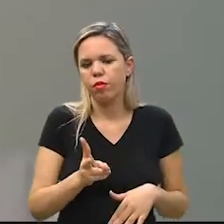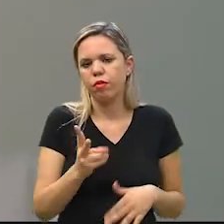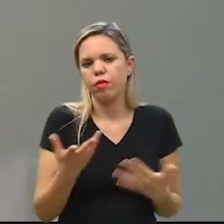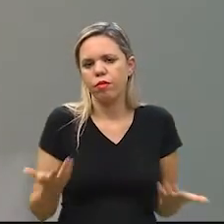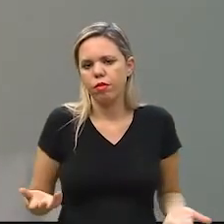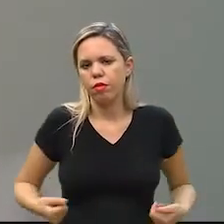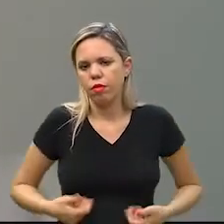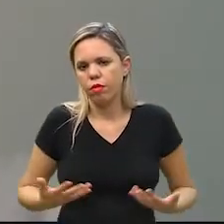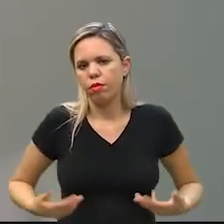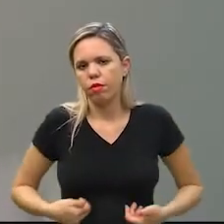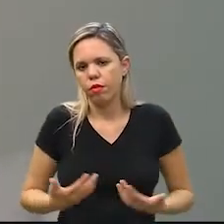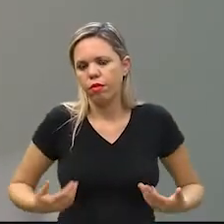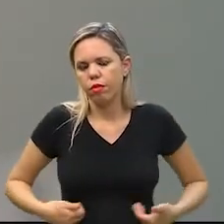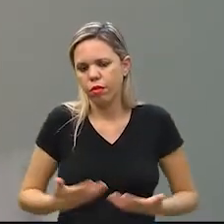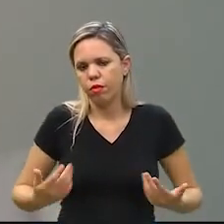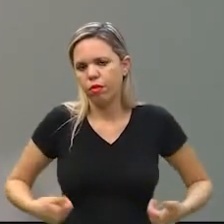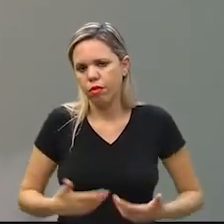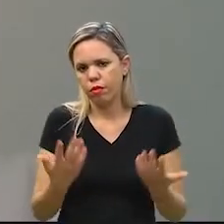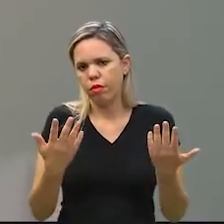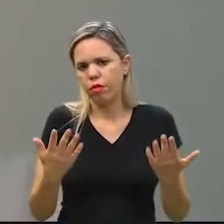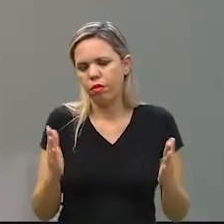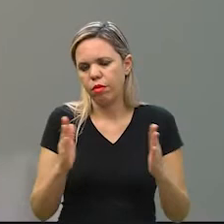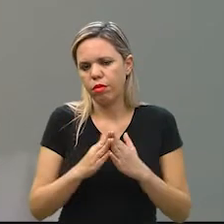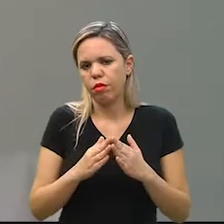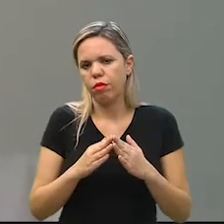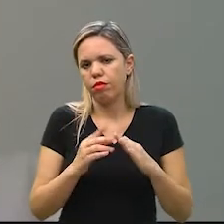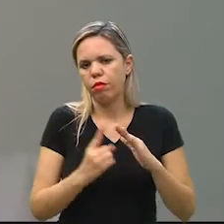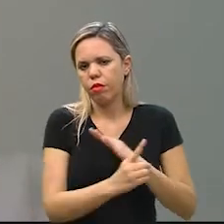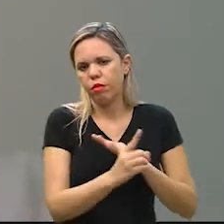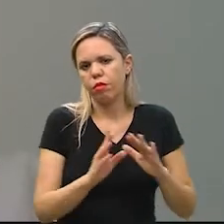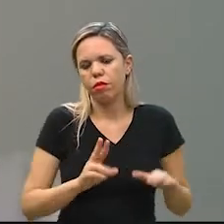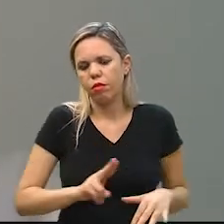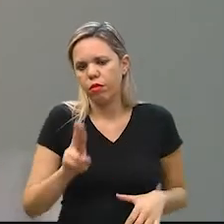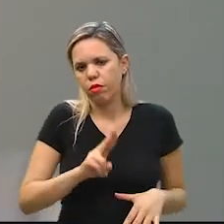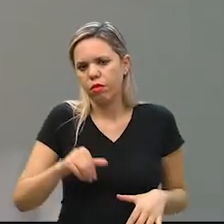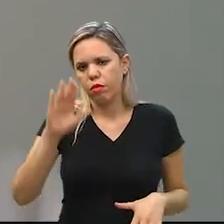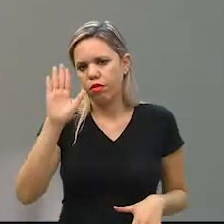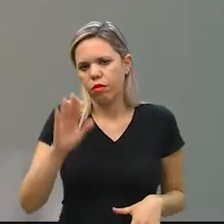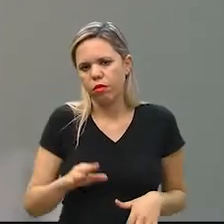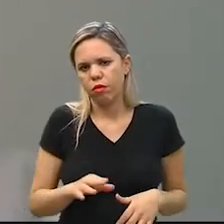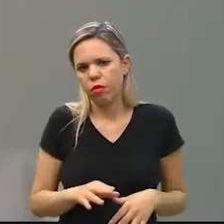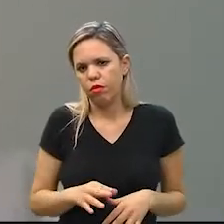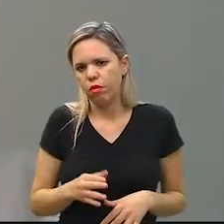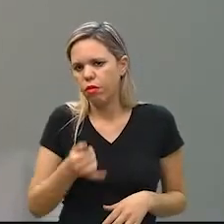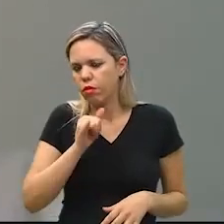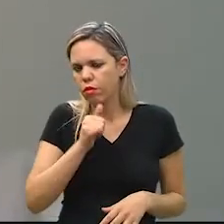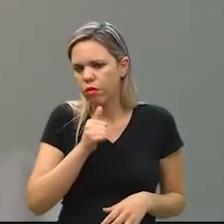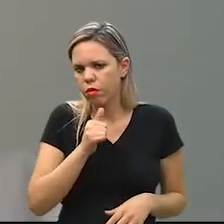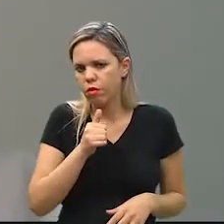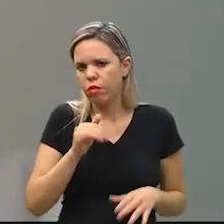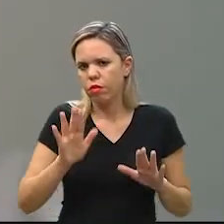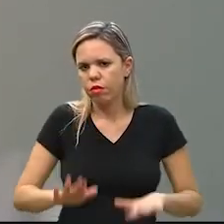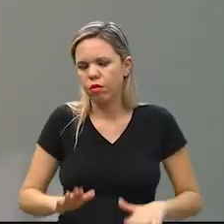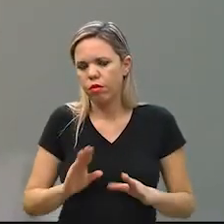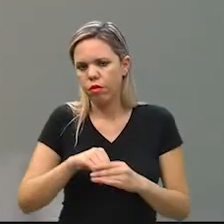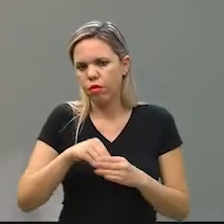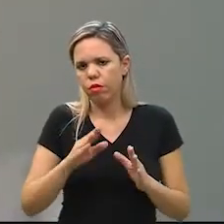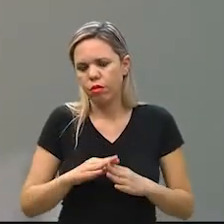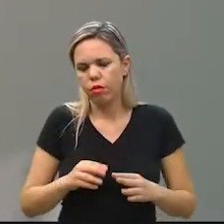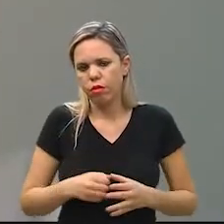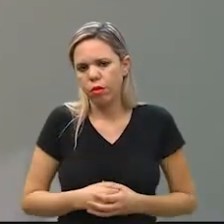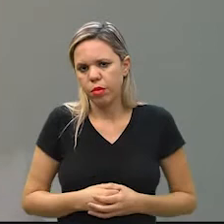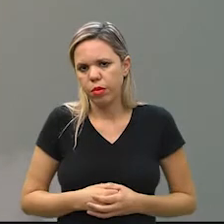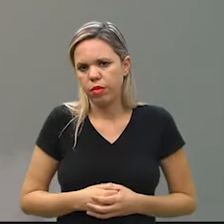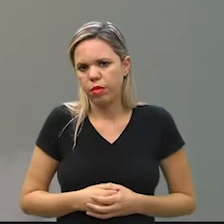então elas têm consumido mais por estar em casa, tem utilizado mais a energia, porque está mais dentro de